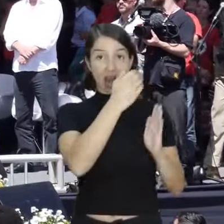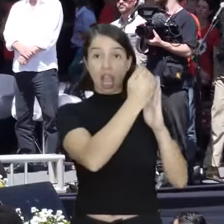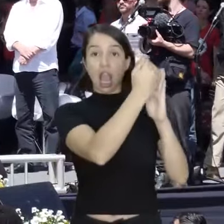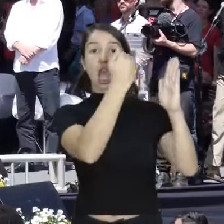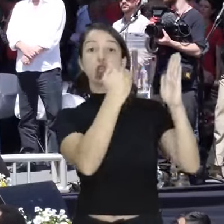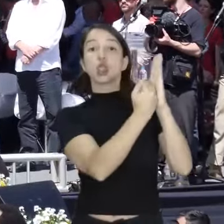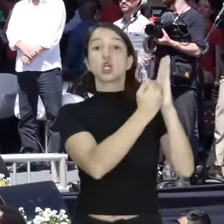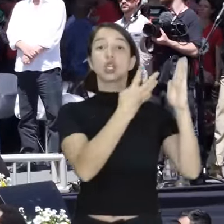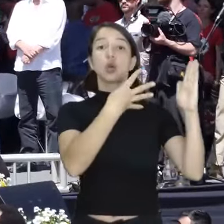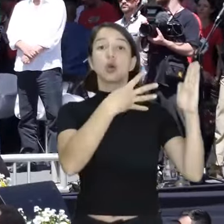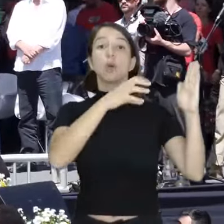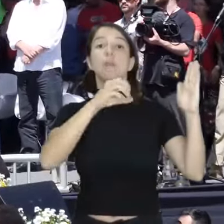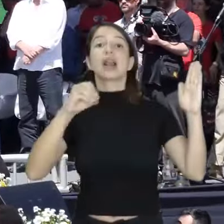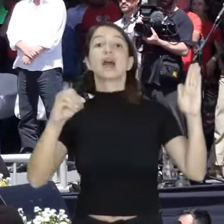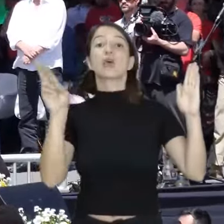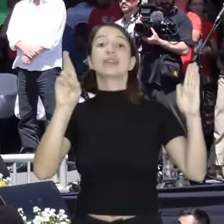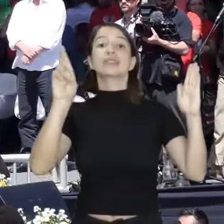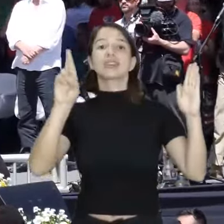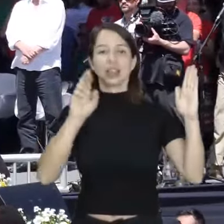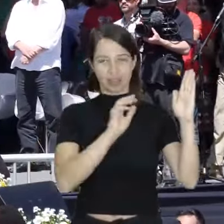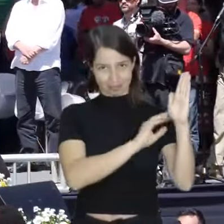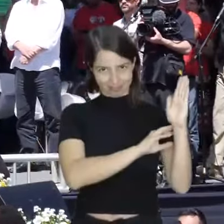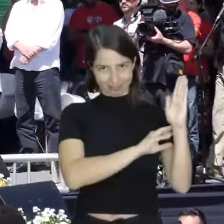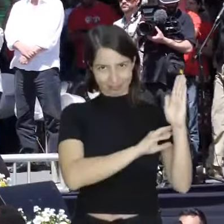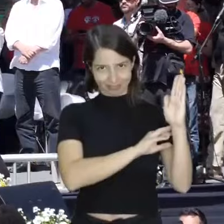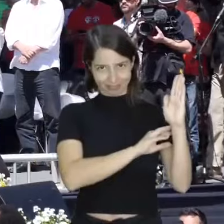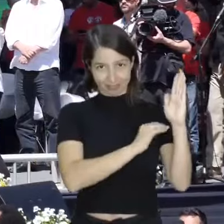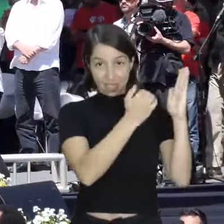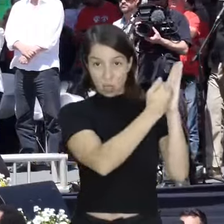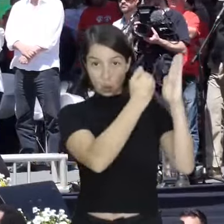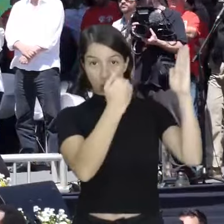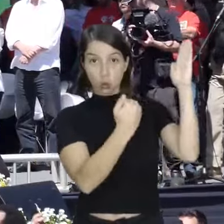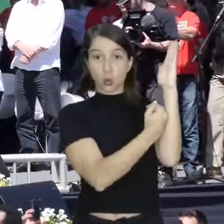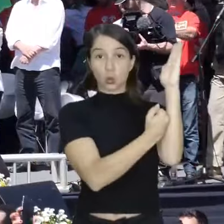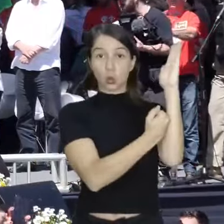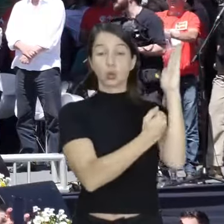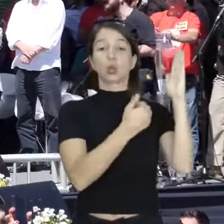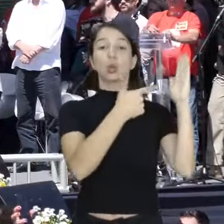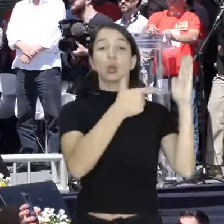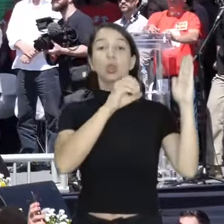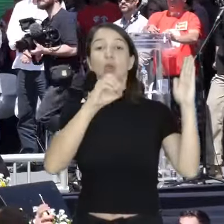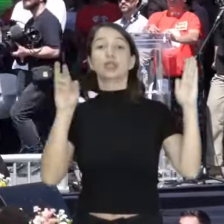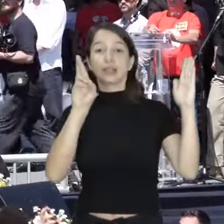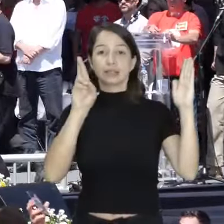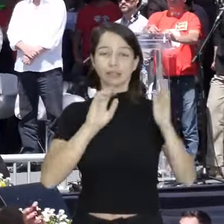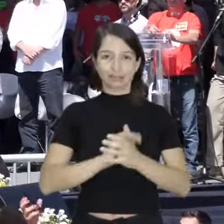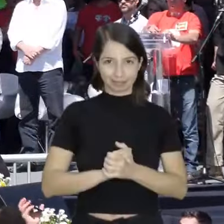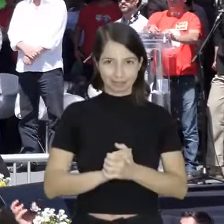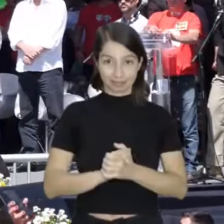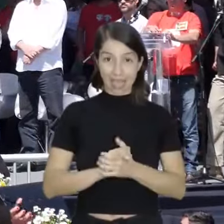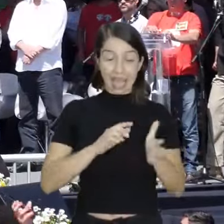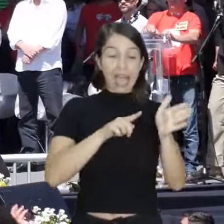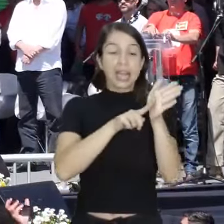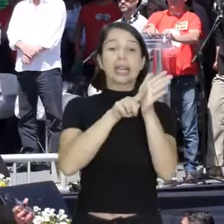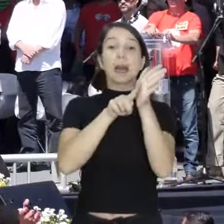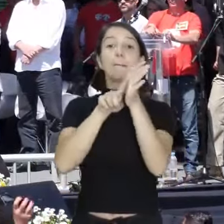pesquisa ele está com medo de perder no primeiro turno, ele resolveu recriar os